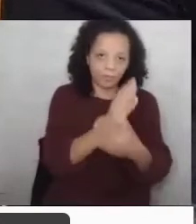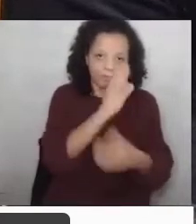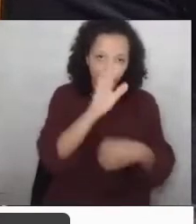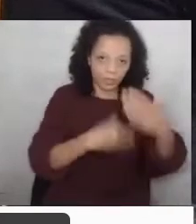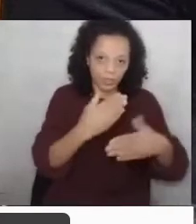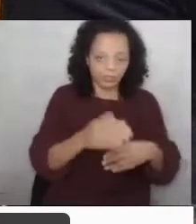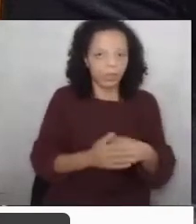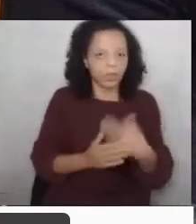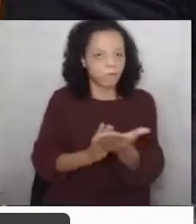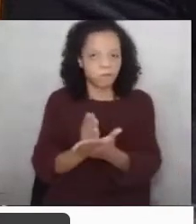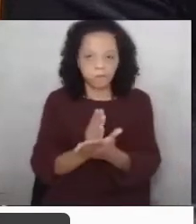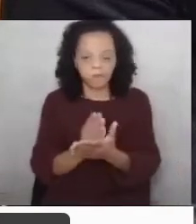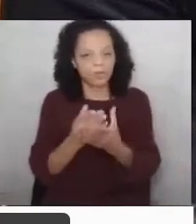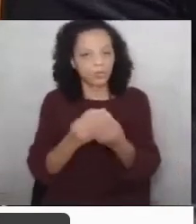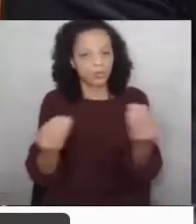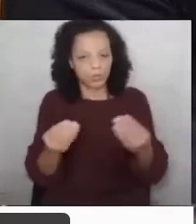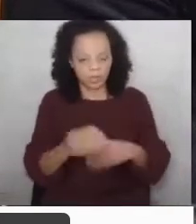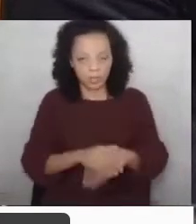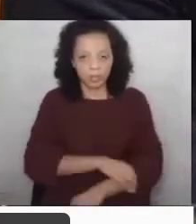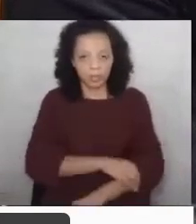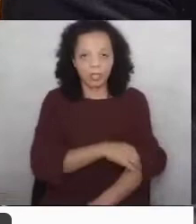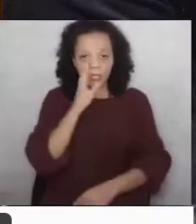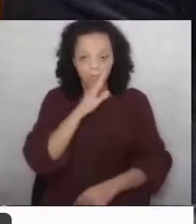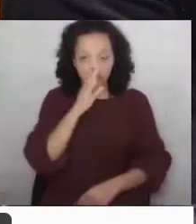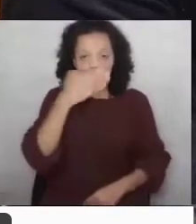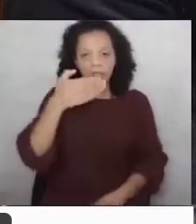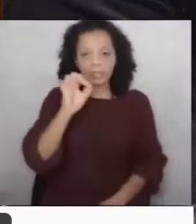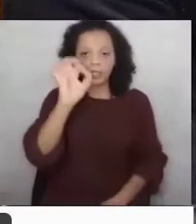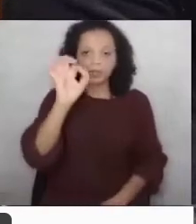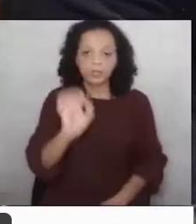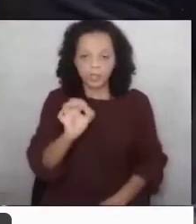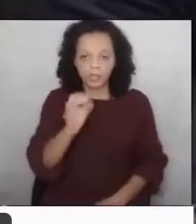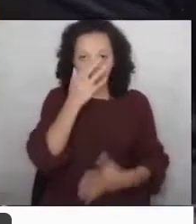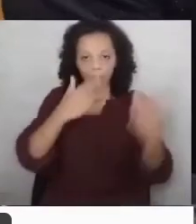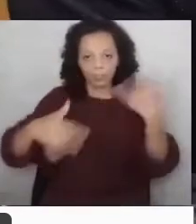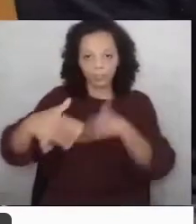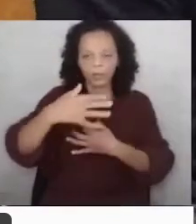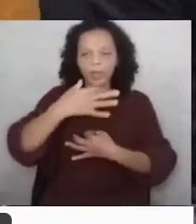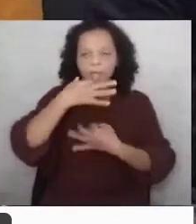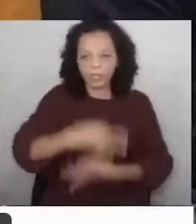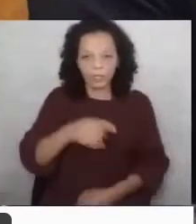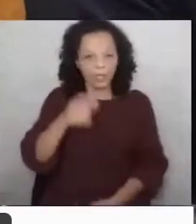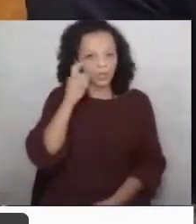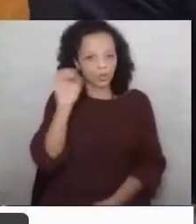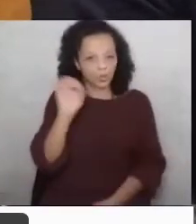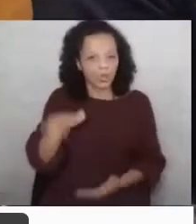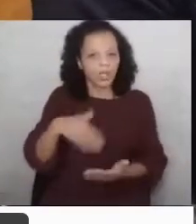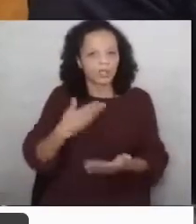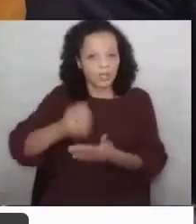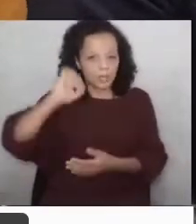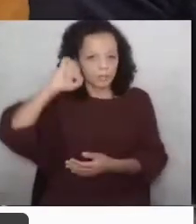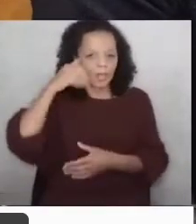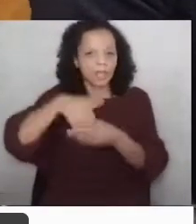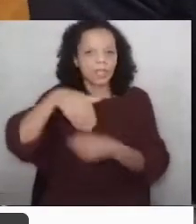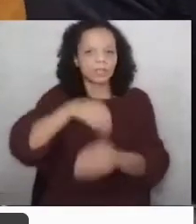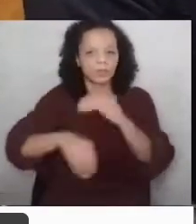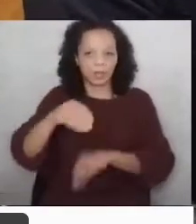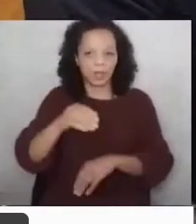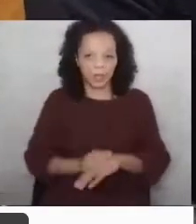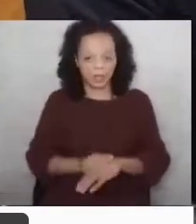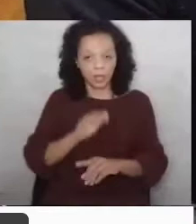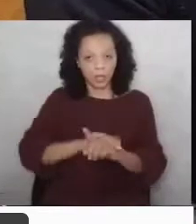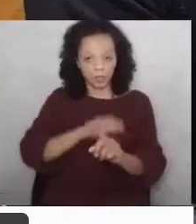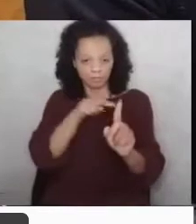avançar com a solução quando setenta por cento da população acredita que não é segura e que põem em causa o processo eleitoral é nesta perspectiva de